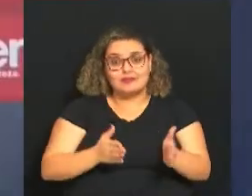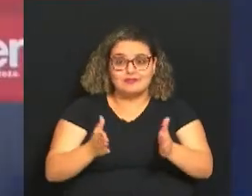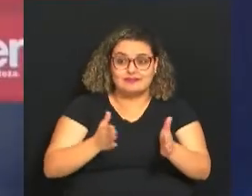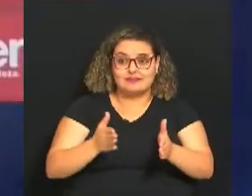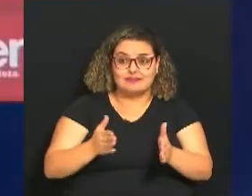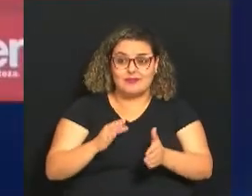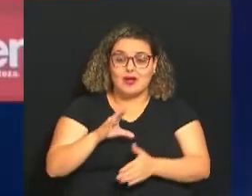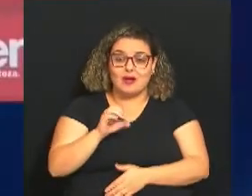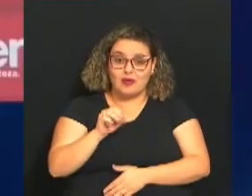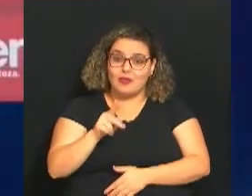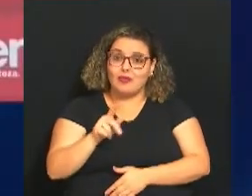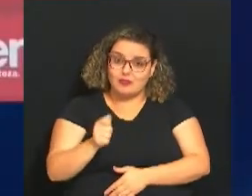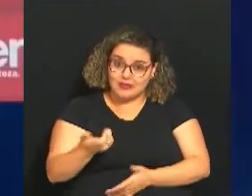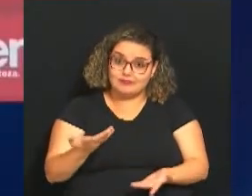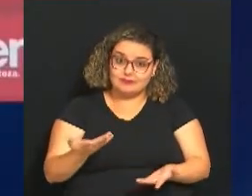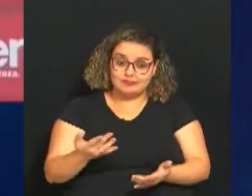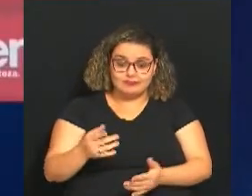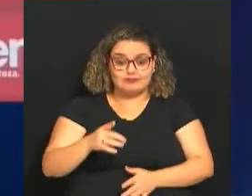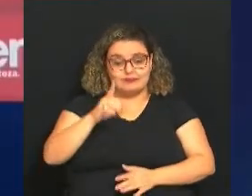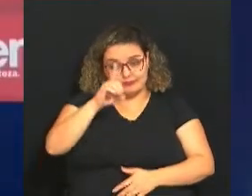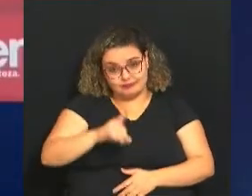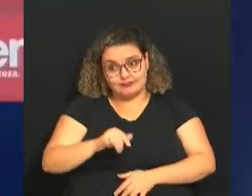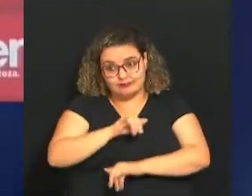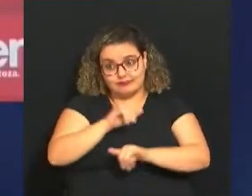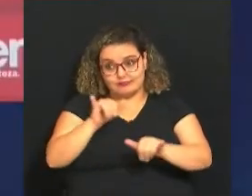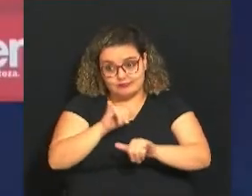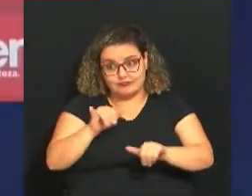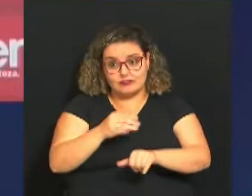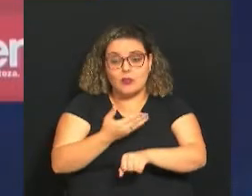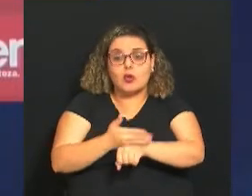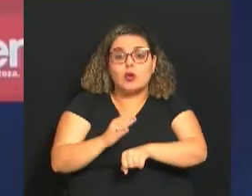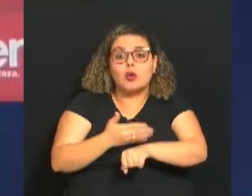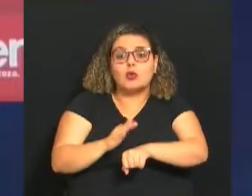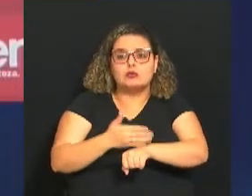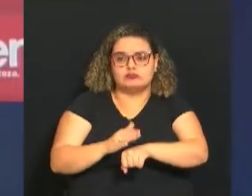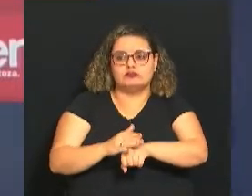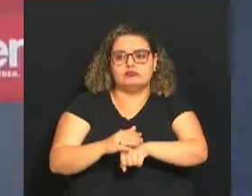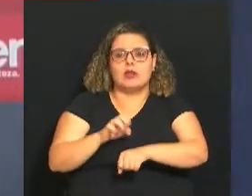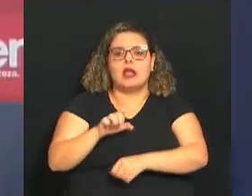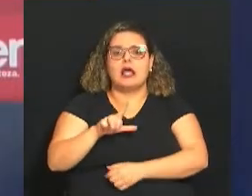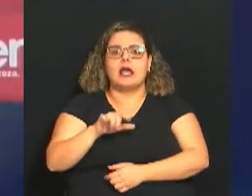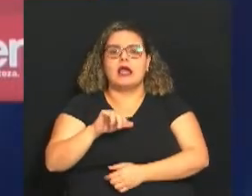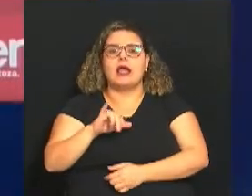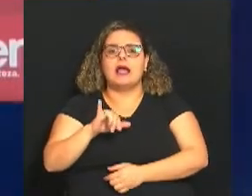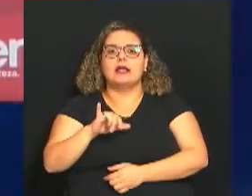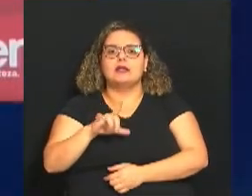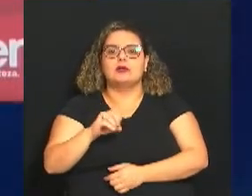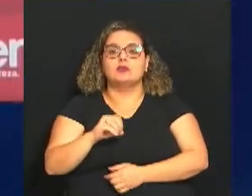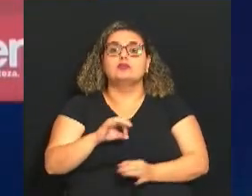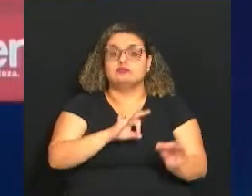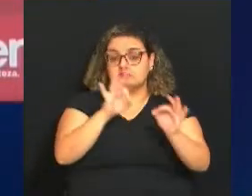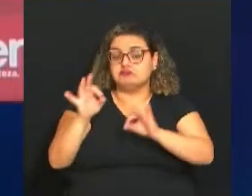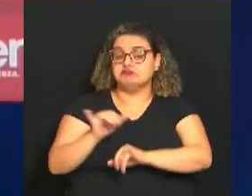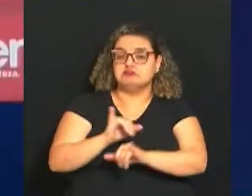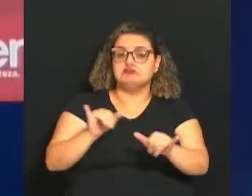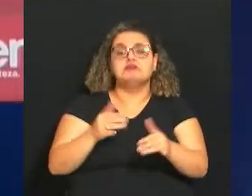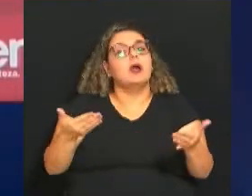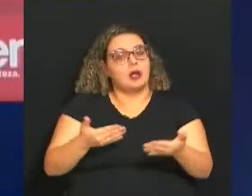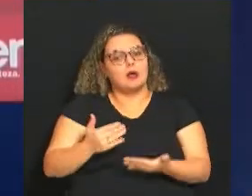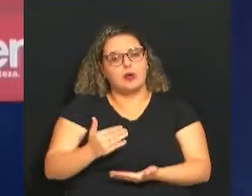e diretoria anuncia Hélio dos Santos como treinador. Estas e outras notícias você confere a partir de